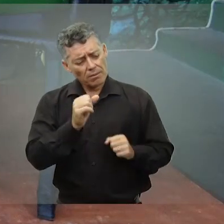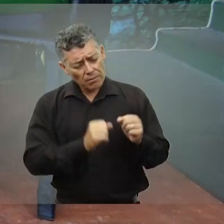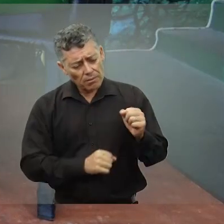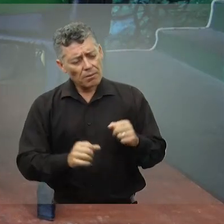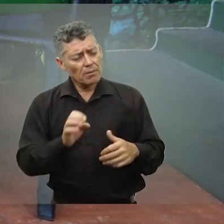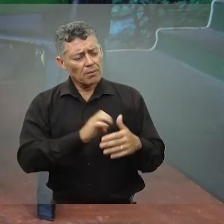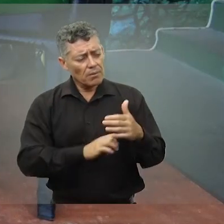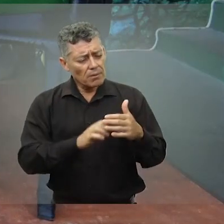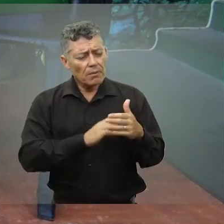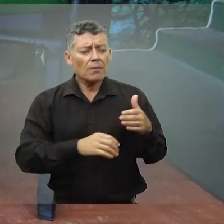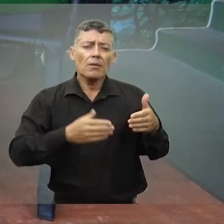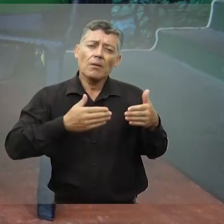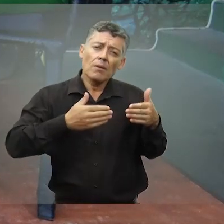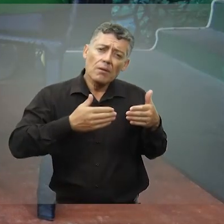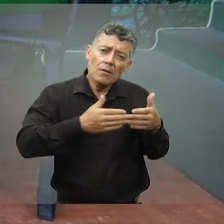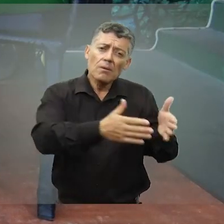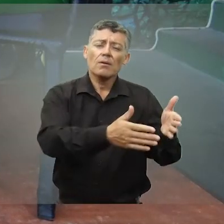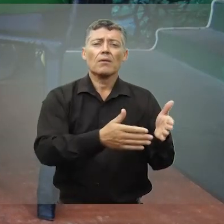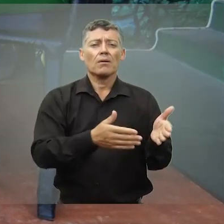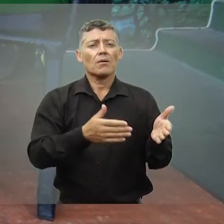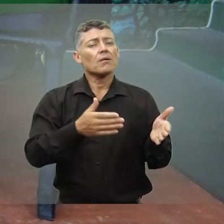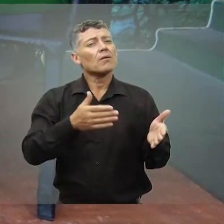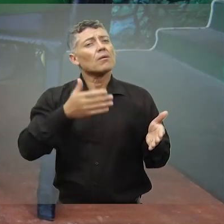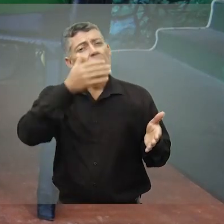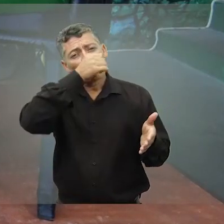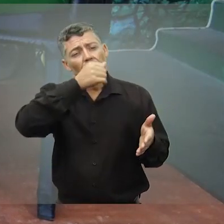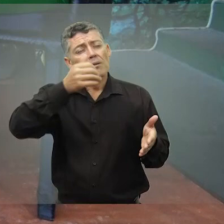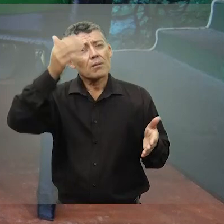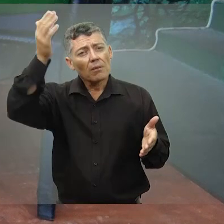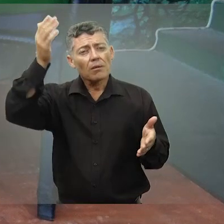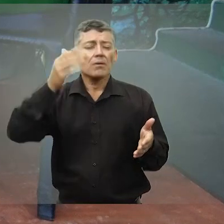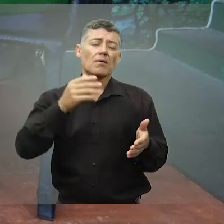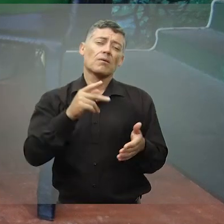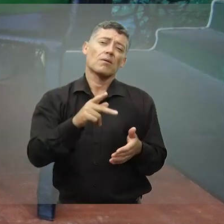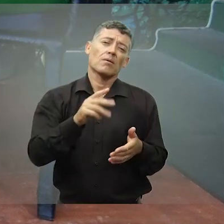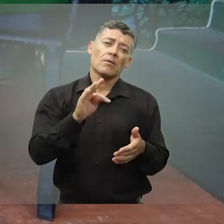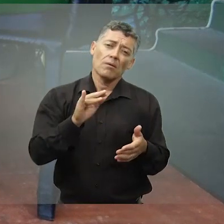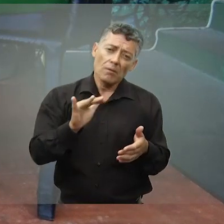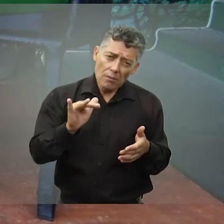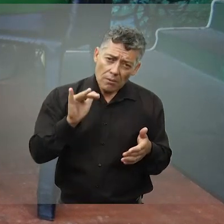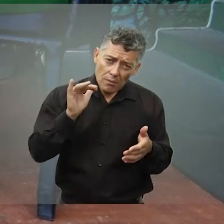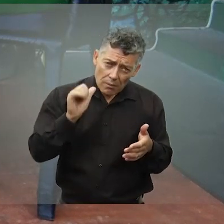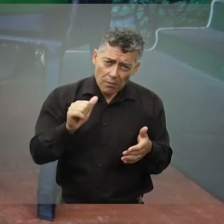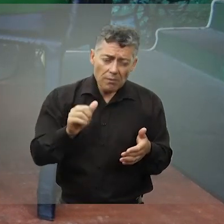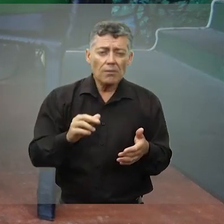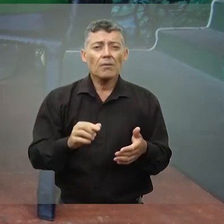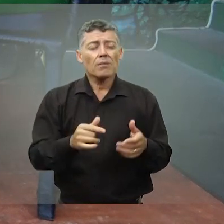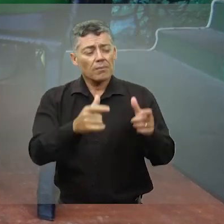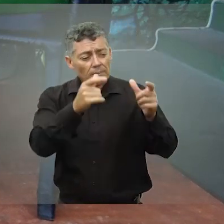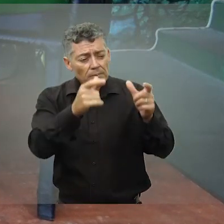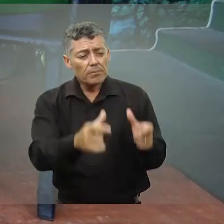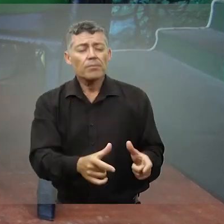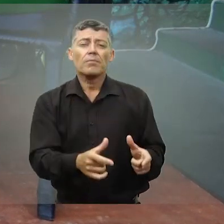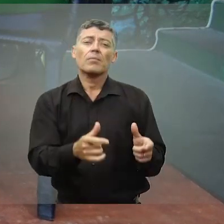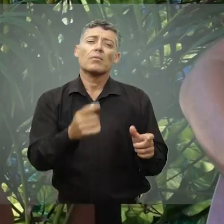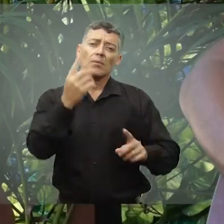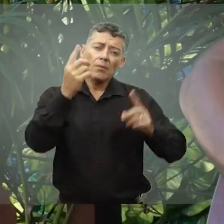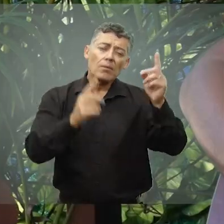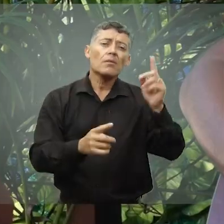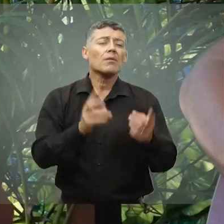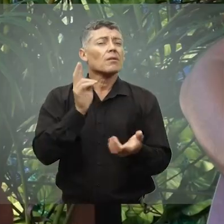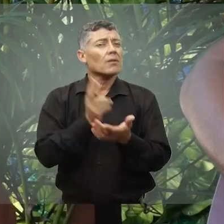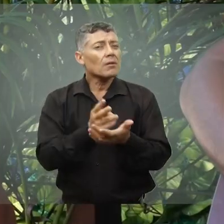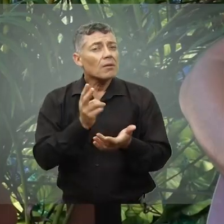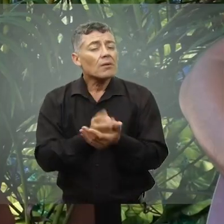falar assim. Abrimos uma casa de depilação em Salvador, que outros a gente tem até hoje. Outros investimentos também. Pronto. E ficava só fazendo carnaval.